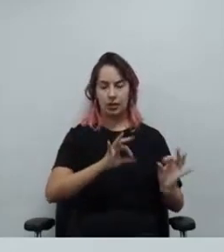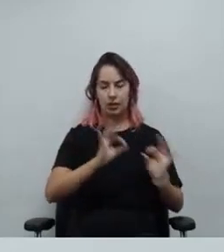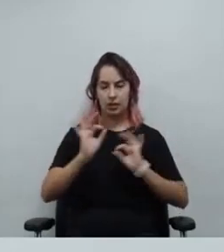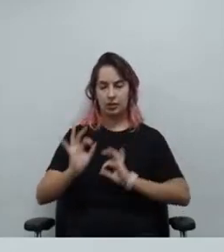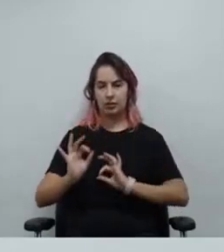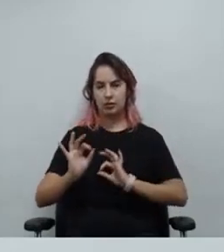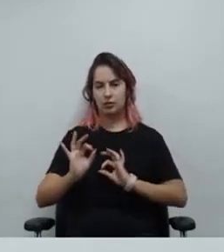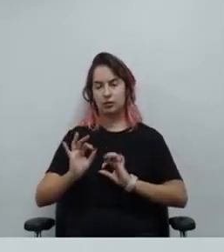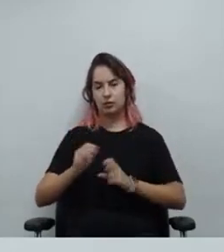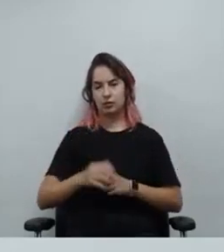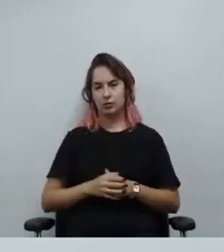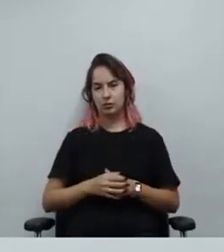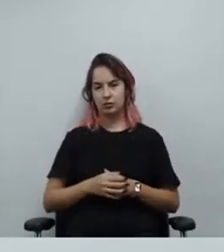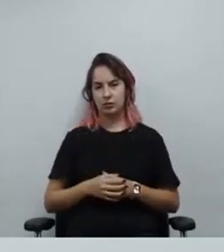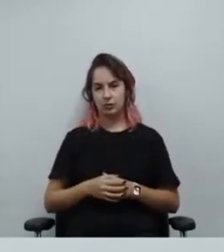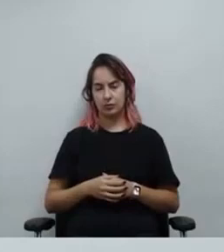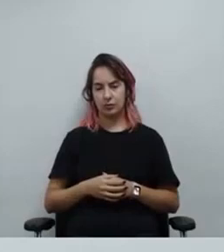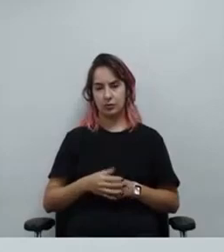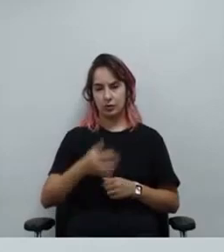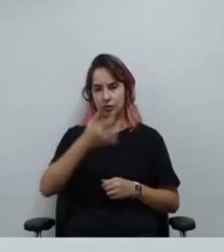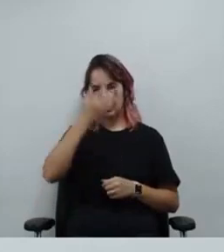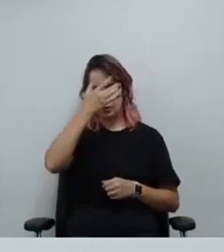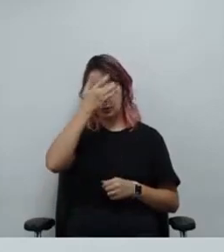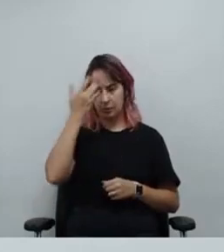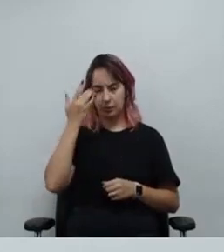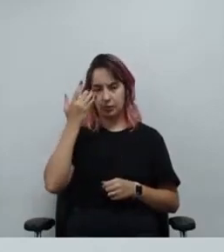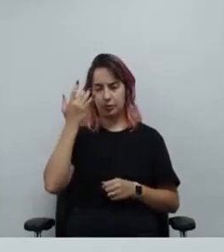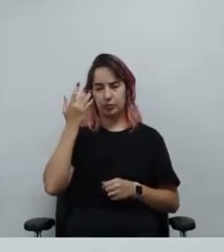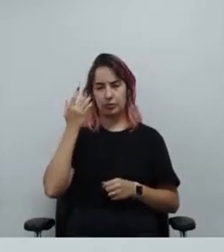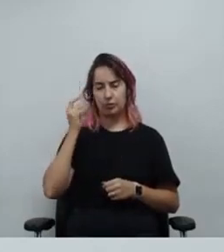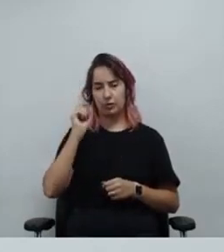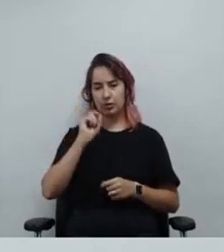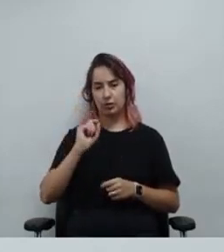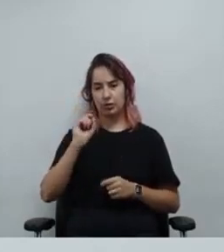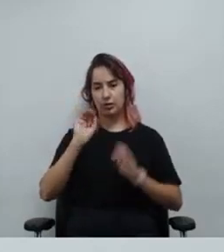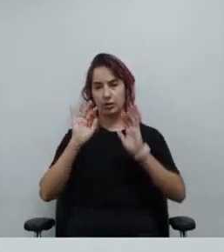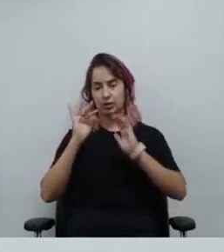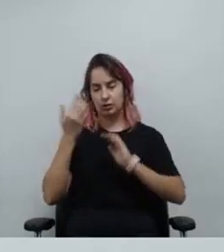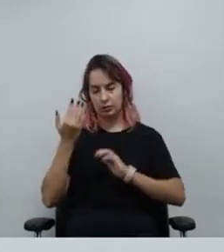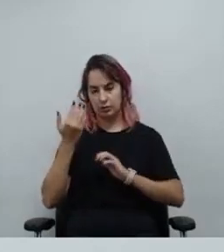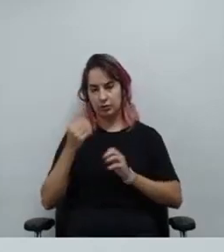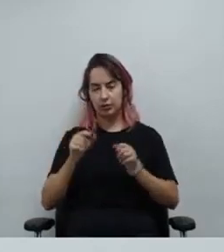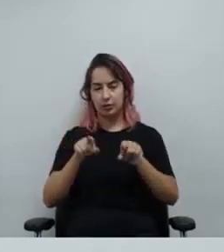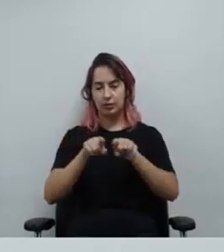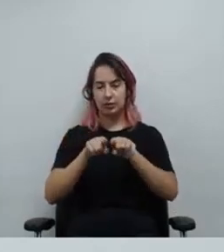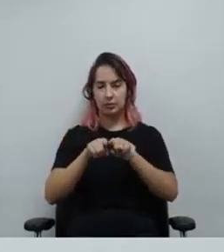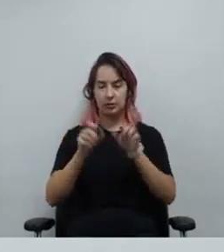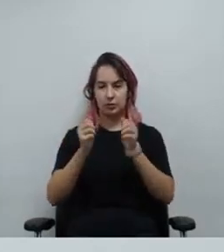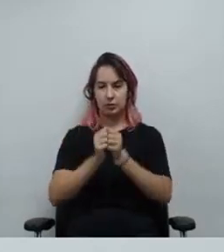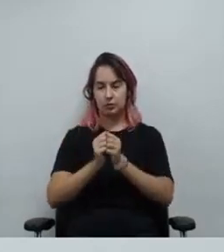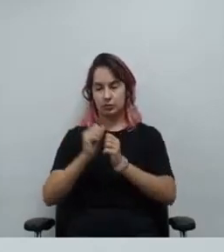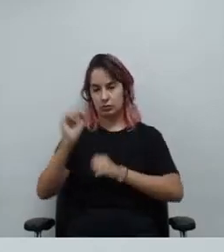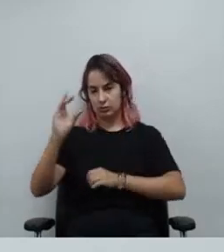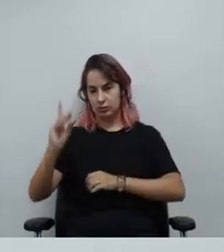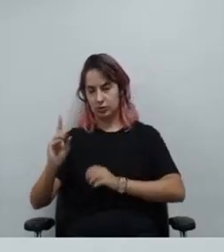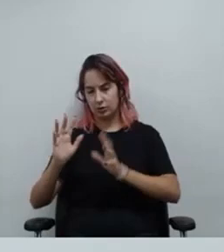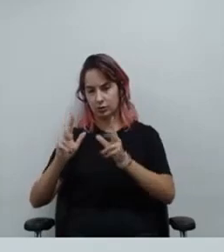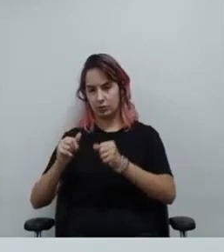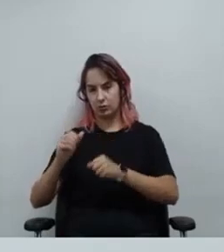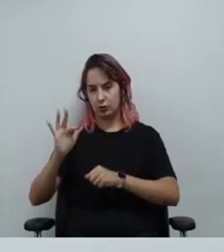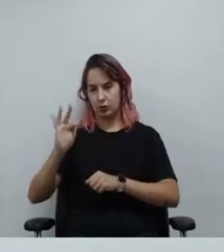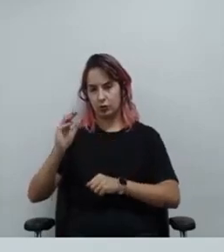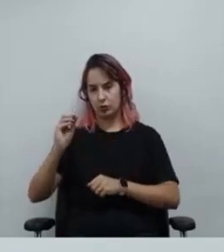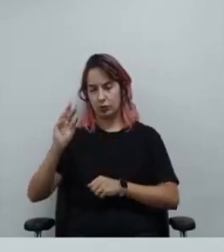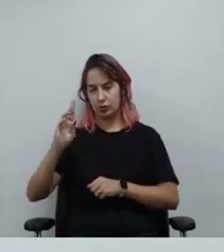assistindo ao membro da instituição afetado por aquela situação e também apurando junto à direção do fórum todo